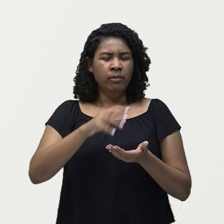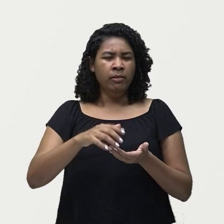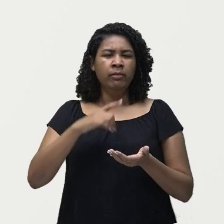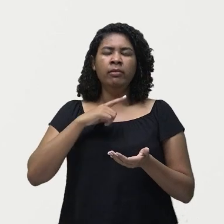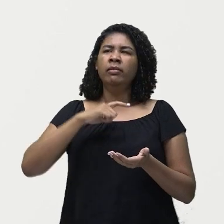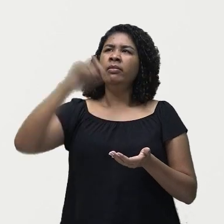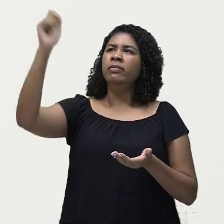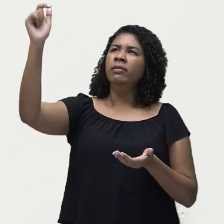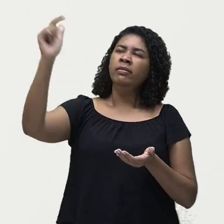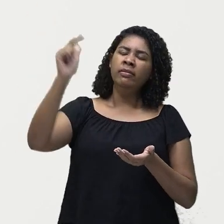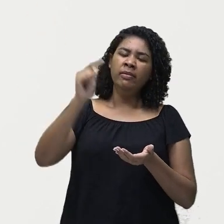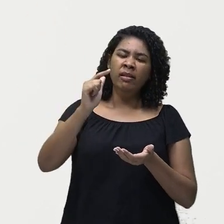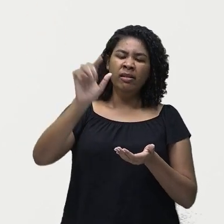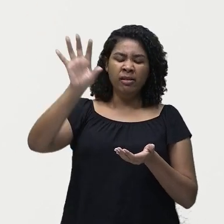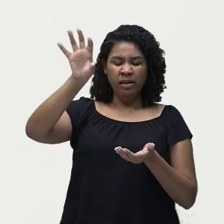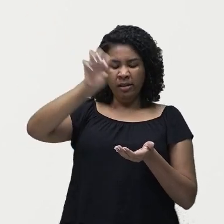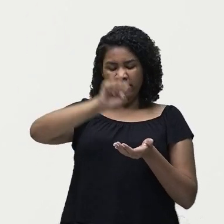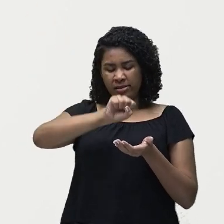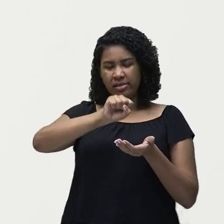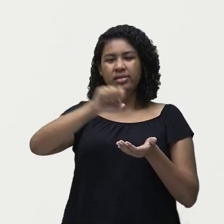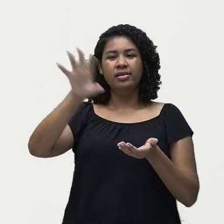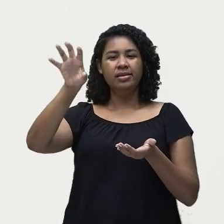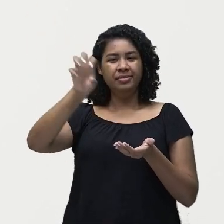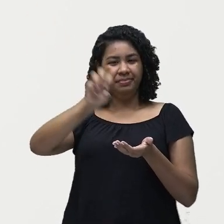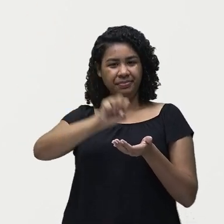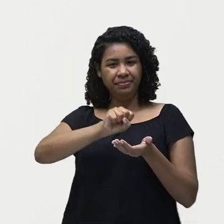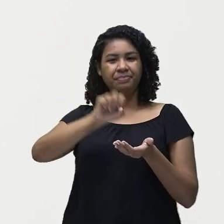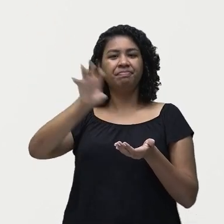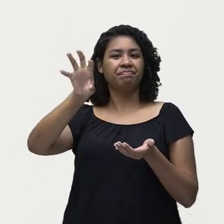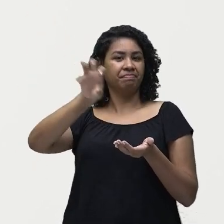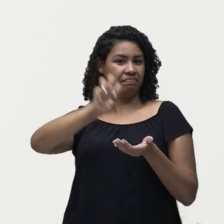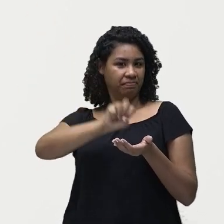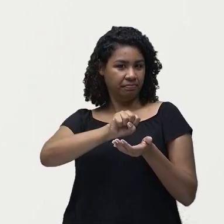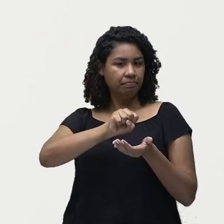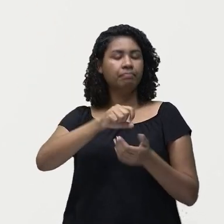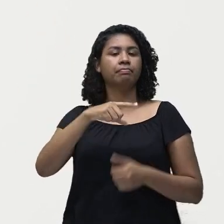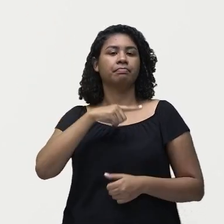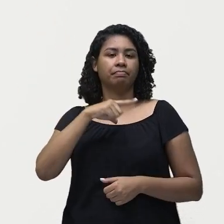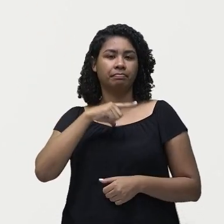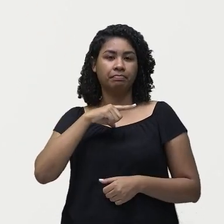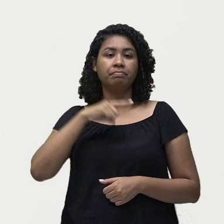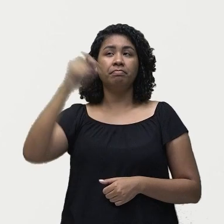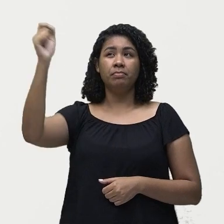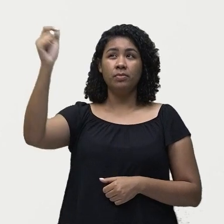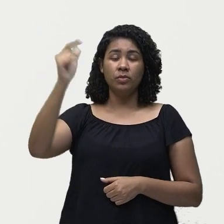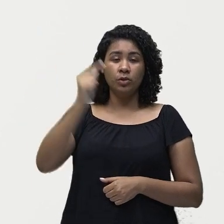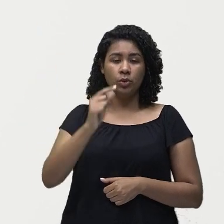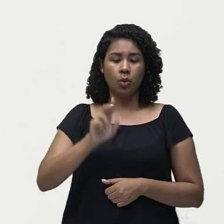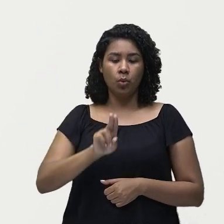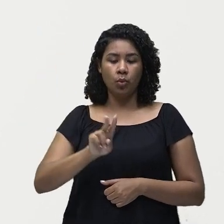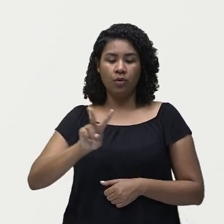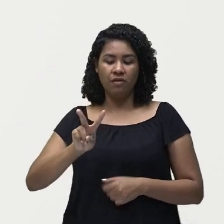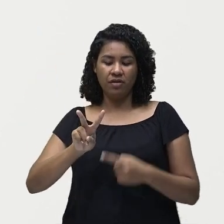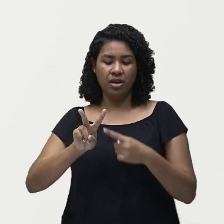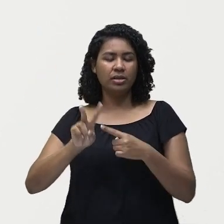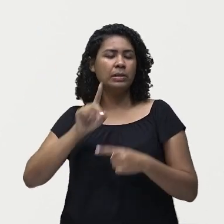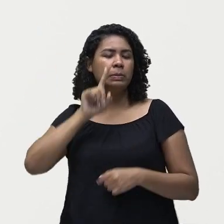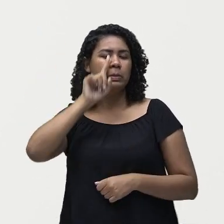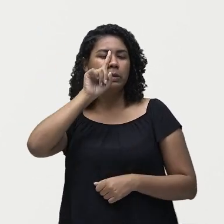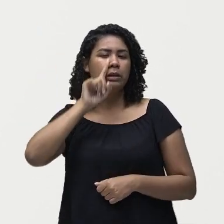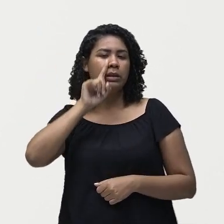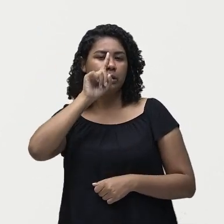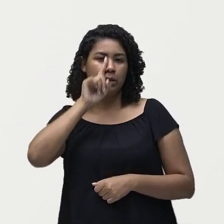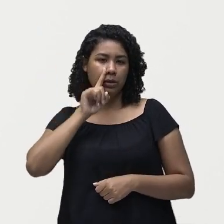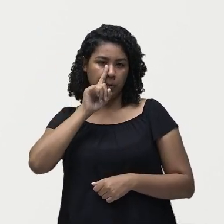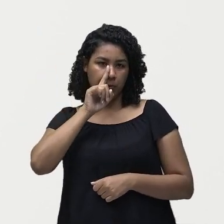radiação ultravioleta que é nociva à vida, né? A radiação ali que vem do Sol. Por